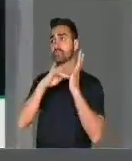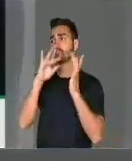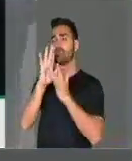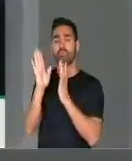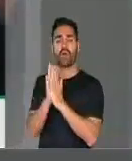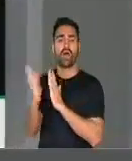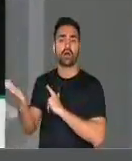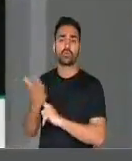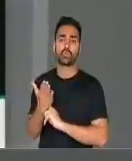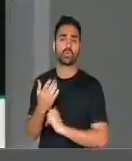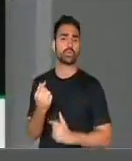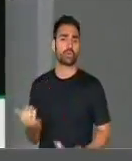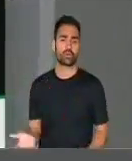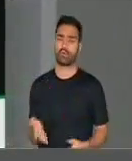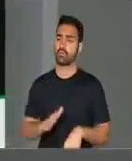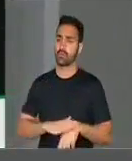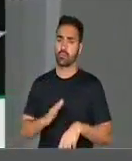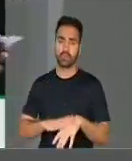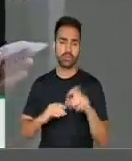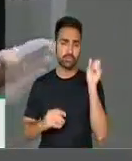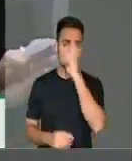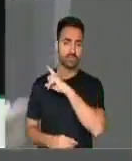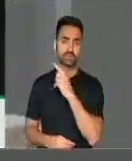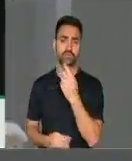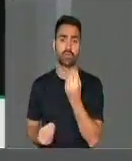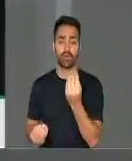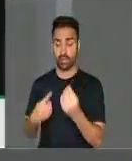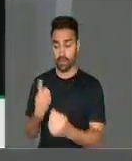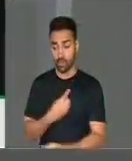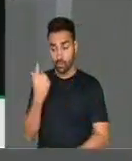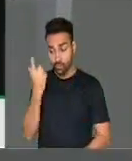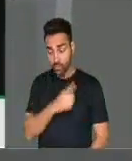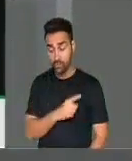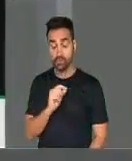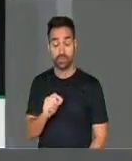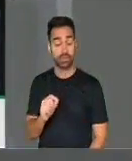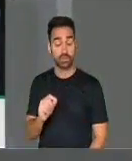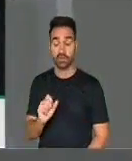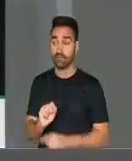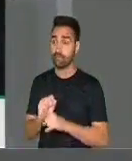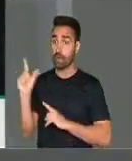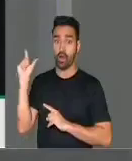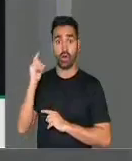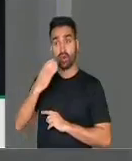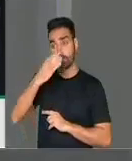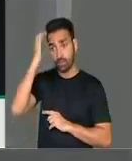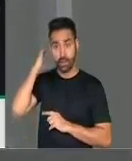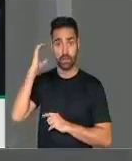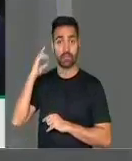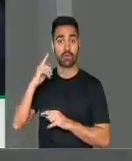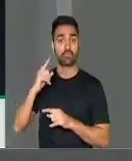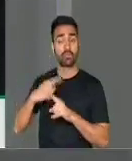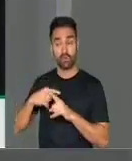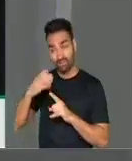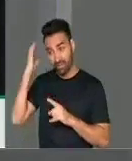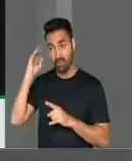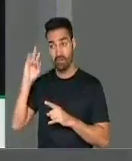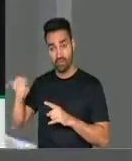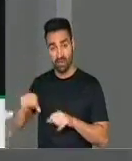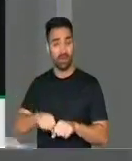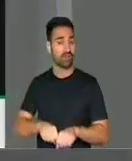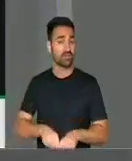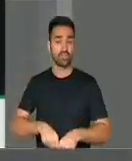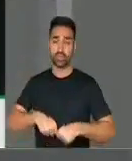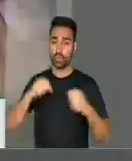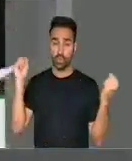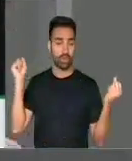nos ajude nesse instante para que a gente possa afastar Temer antes que ele acabe de vez com a